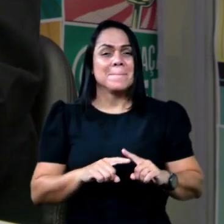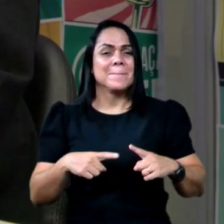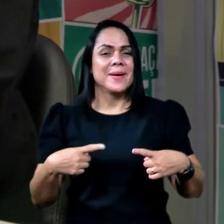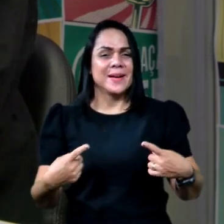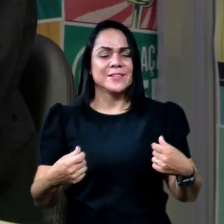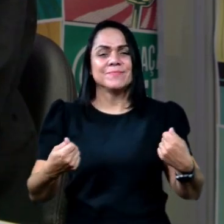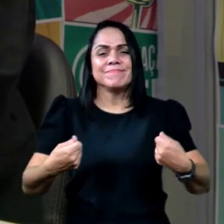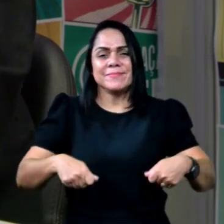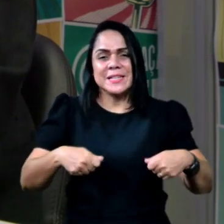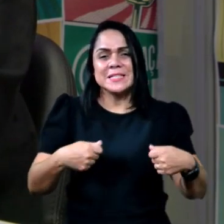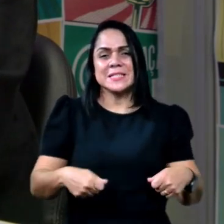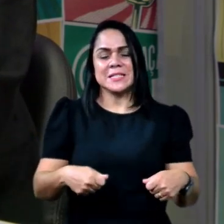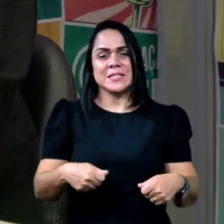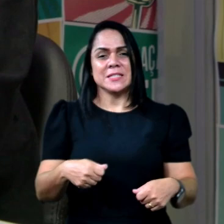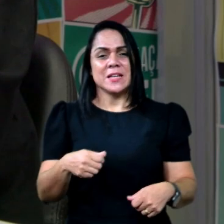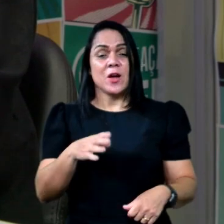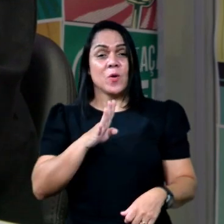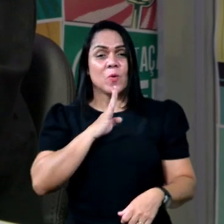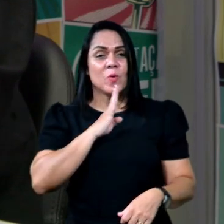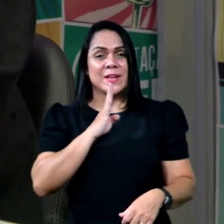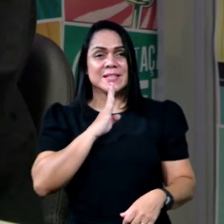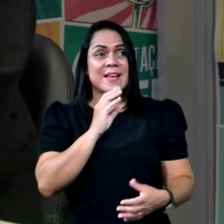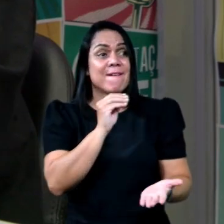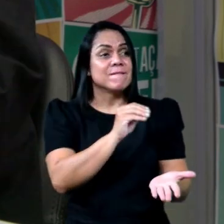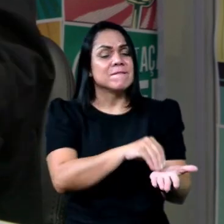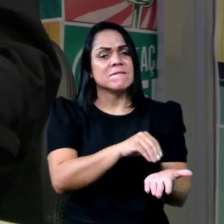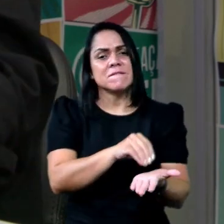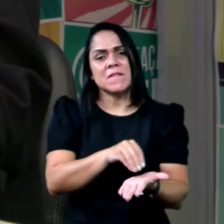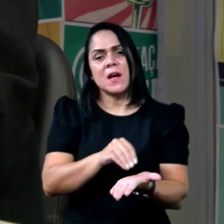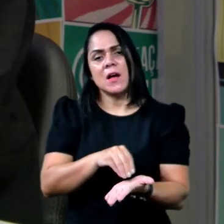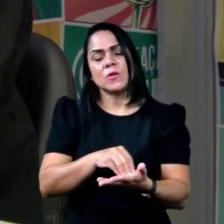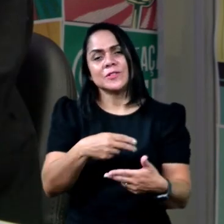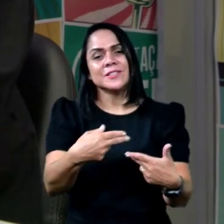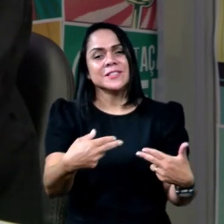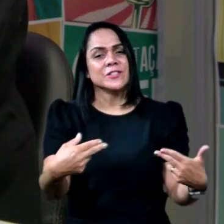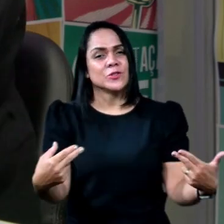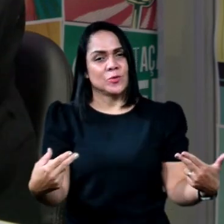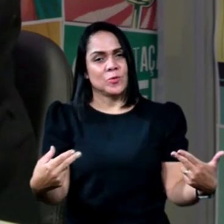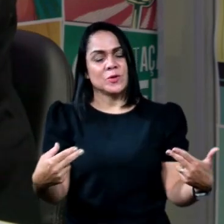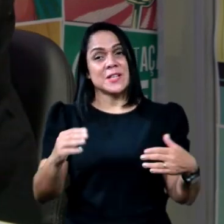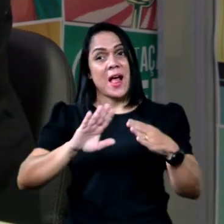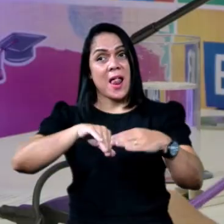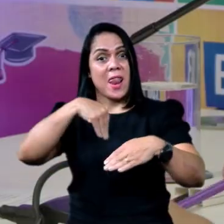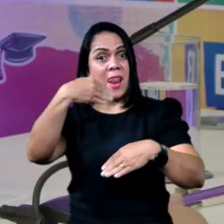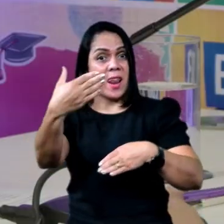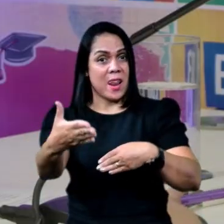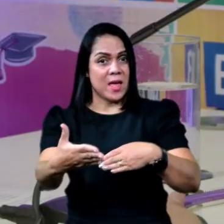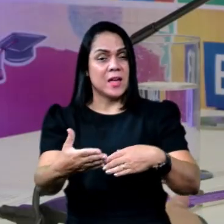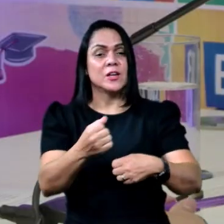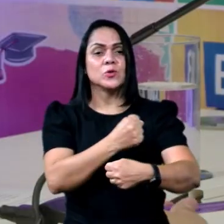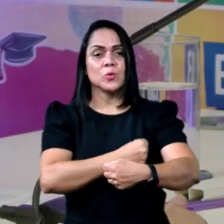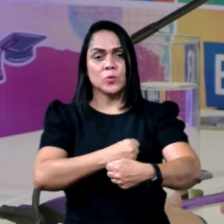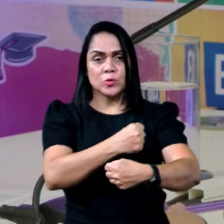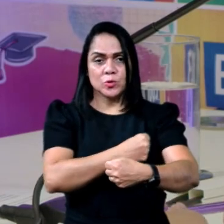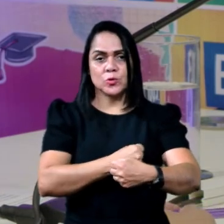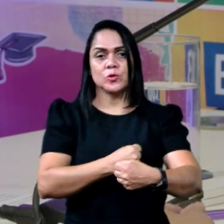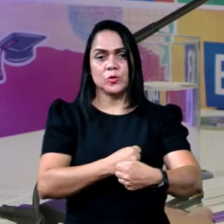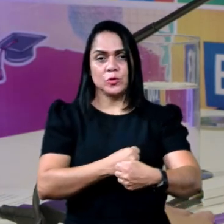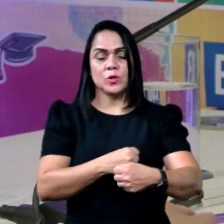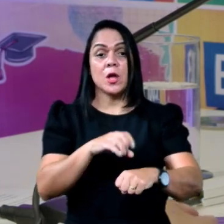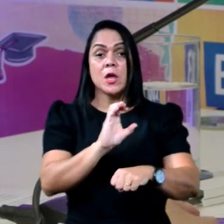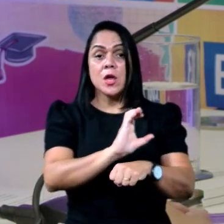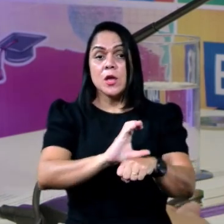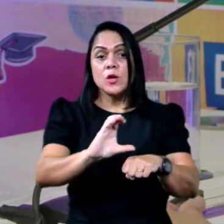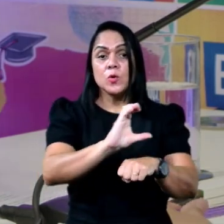dar conta de conhecer a ausência das coisas, para ele se posicionar para além de um cozinheiro. Quem faz o curso de gastronomia geralmente está sonhando